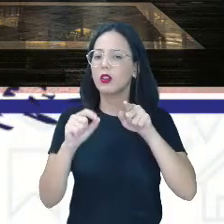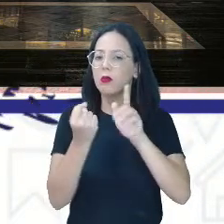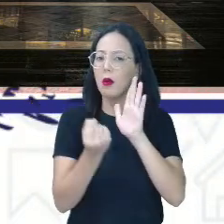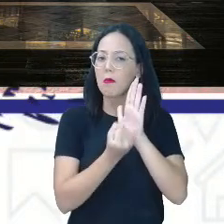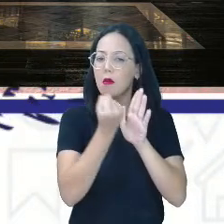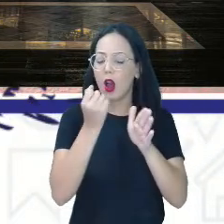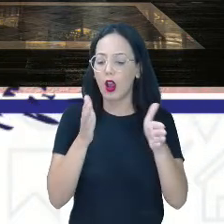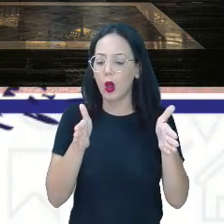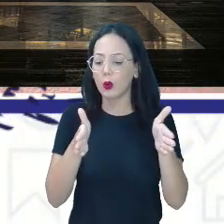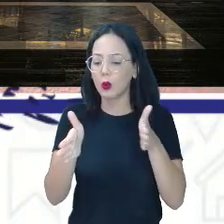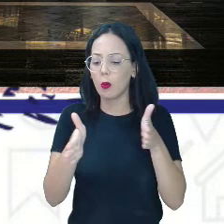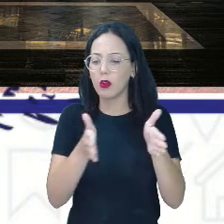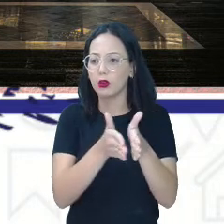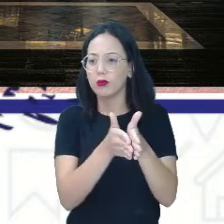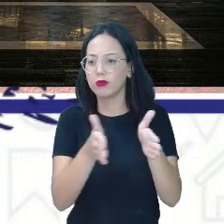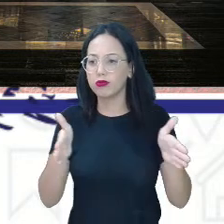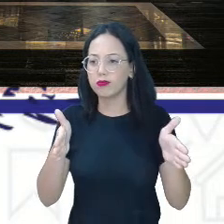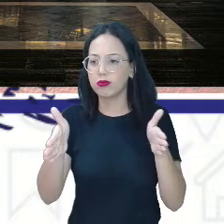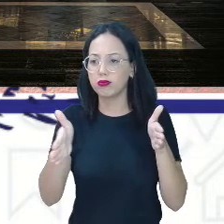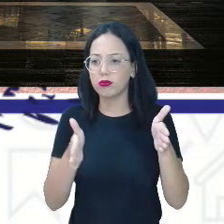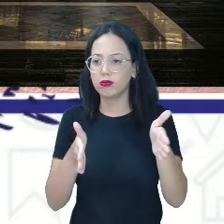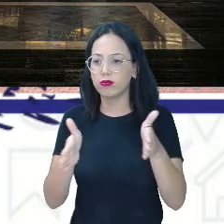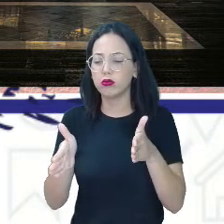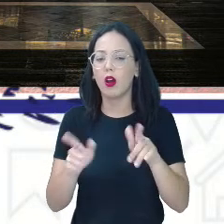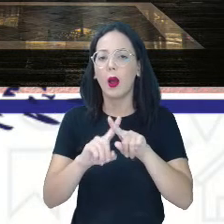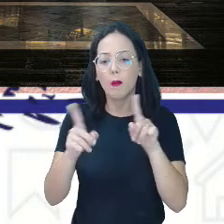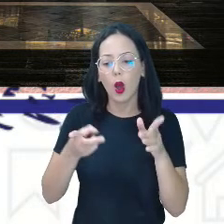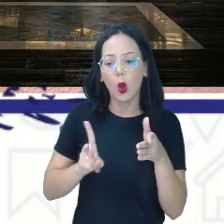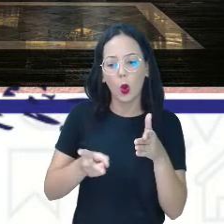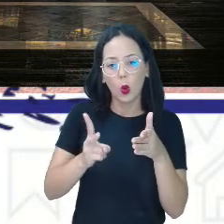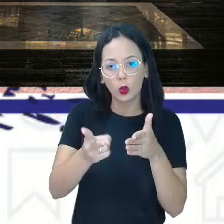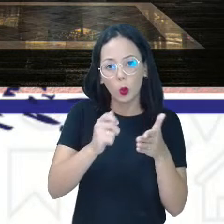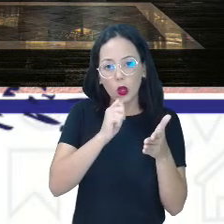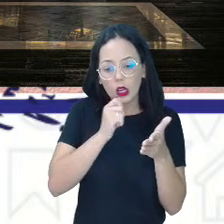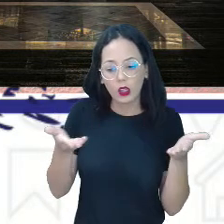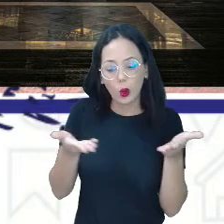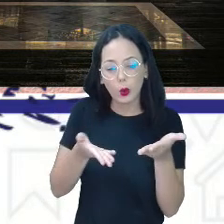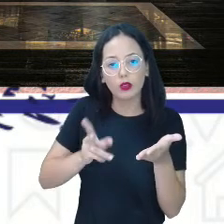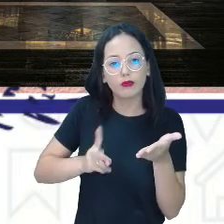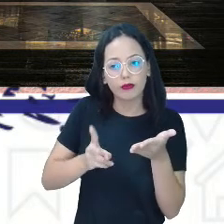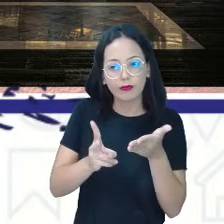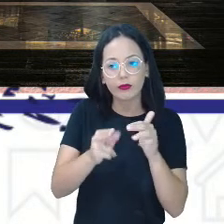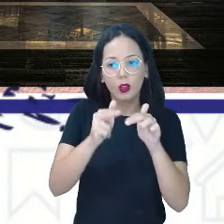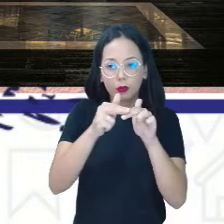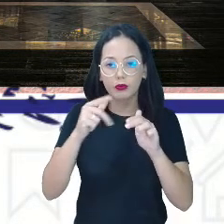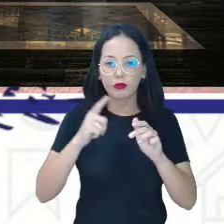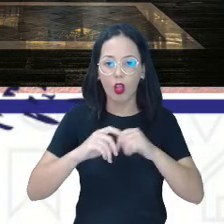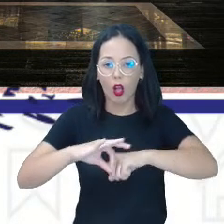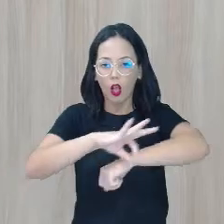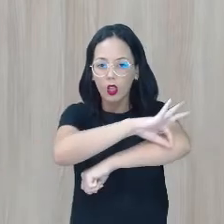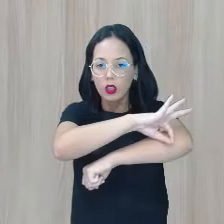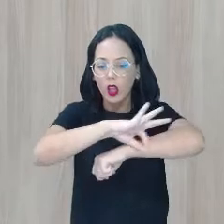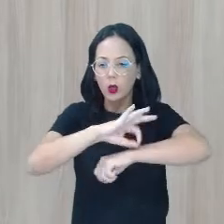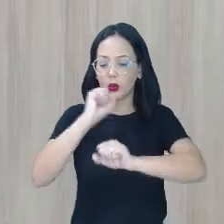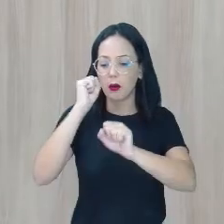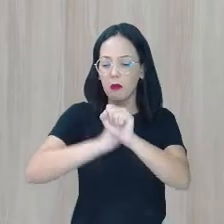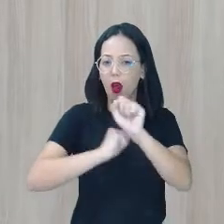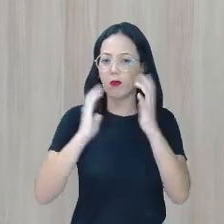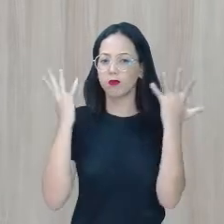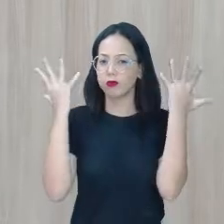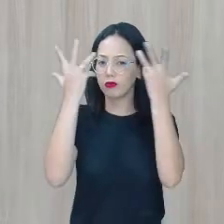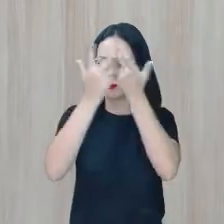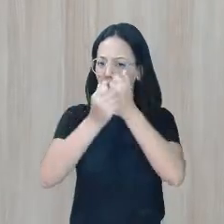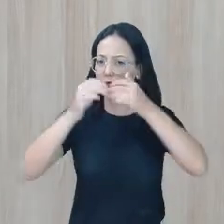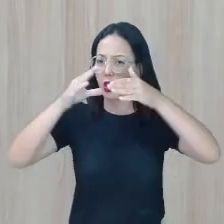período imperial chinês, porém que se conserva, né, até hoje. Então eles tinham essa arquitetura, uma arquitetura muito bela,